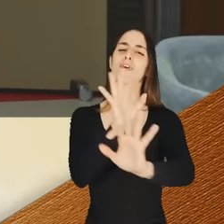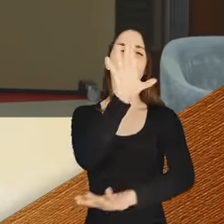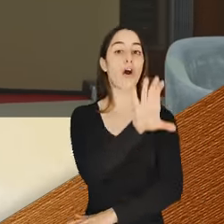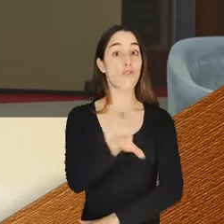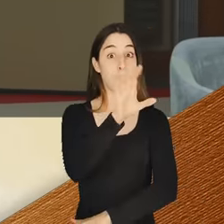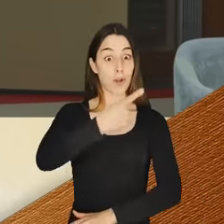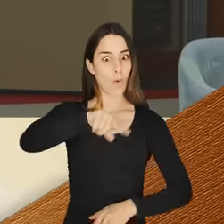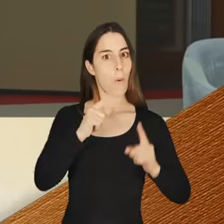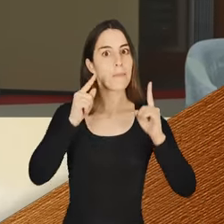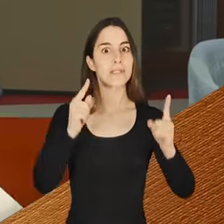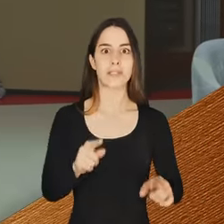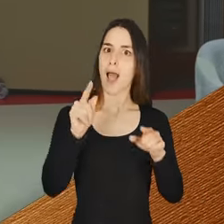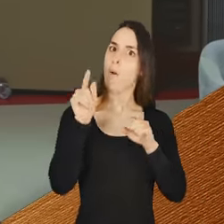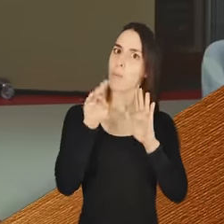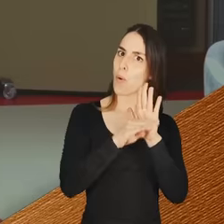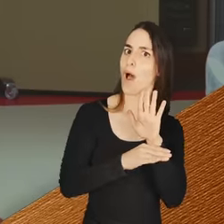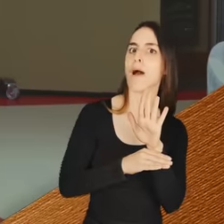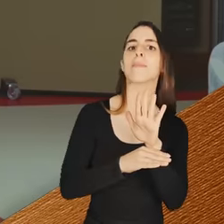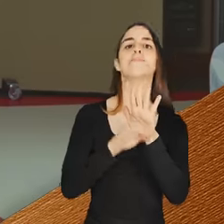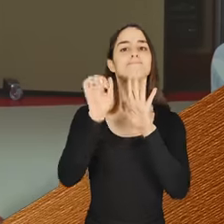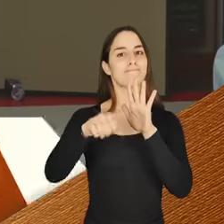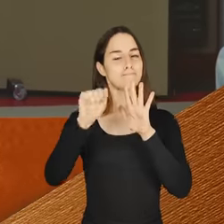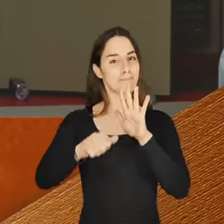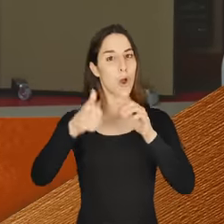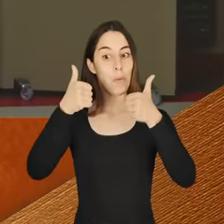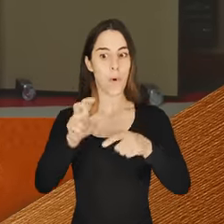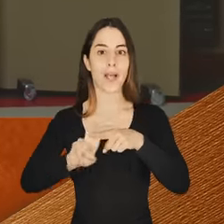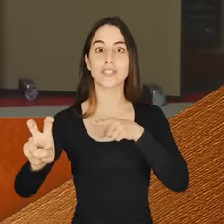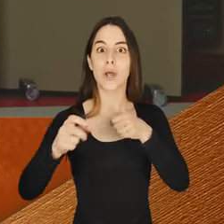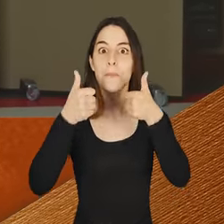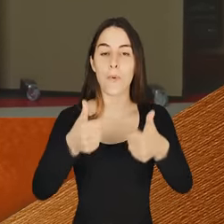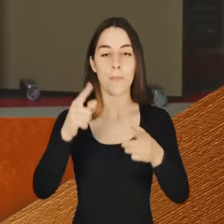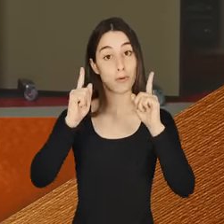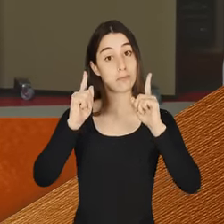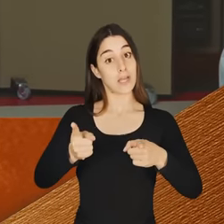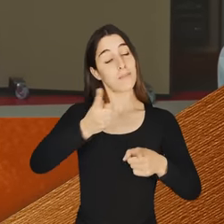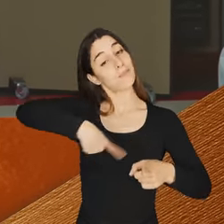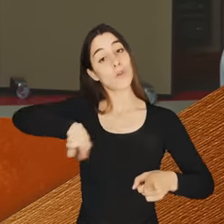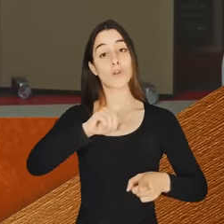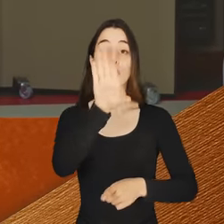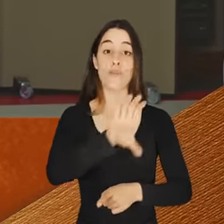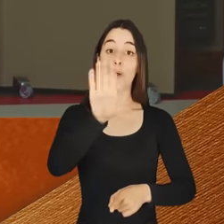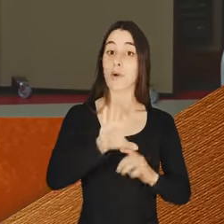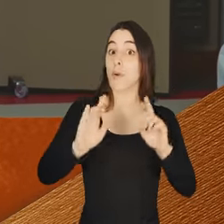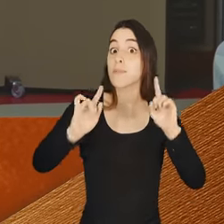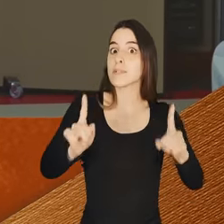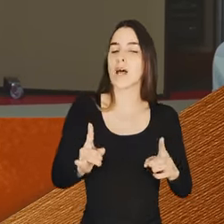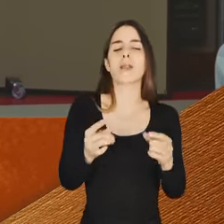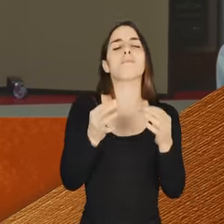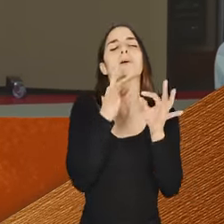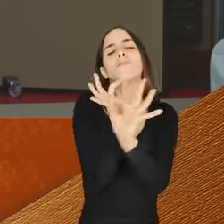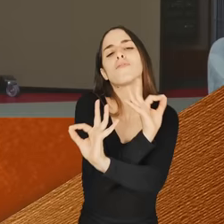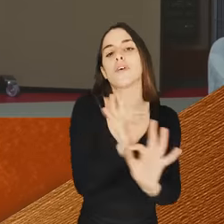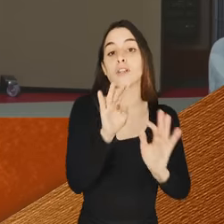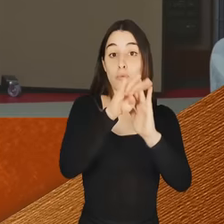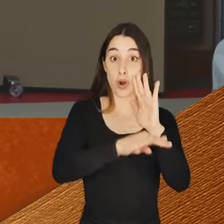programa, não achas, Joana? É verdade, uma boa dose de energia é sempre bom para começar e foi a nossa maneira então de começar mais um belo programa que hoje